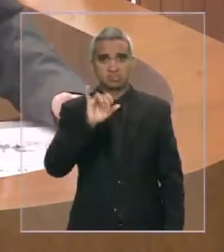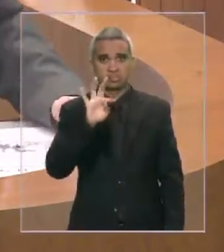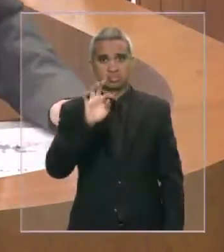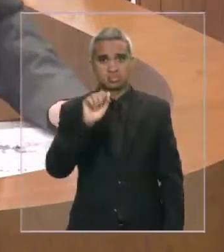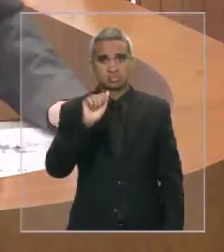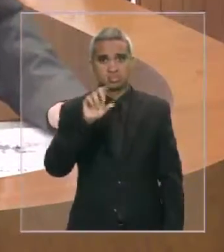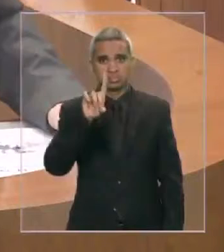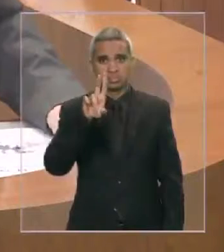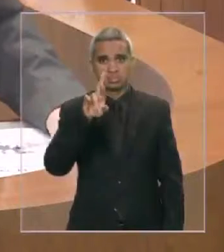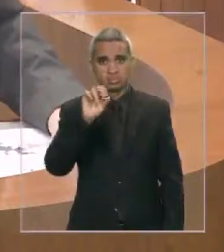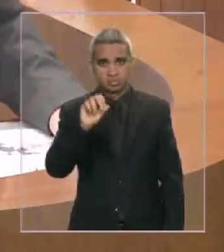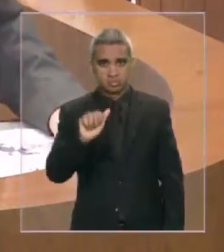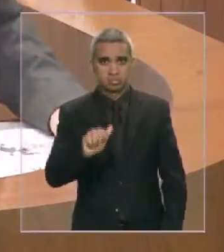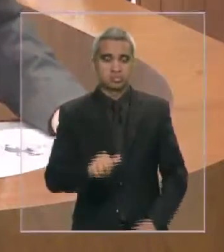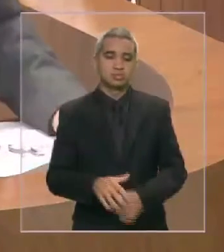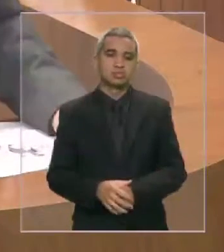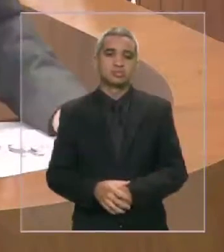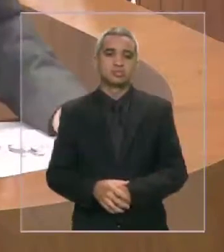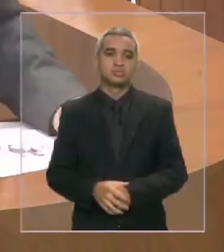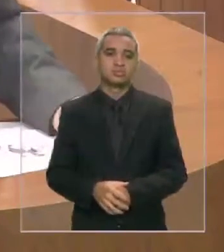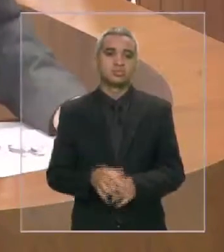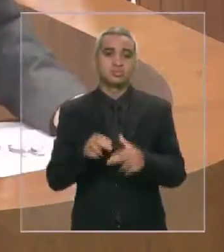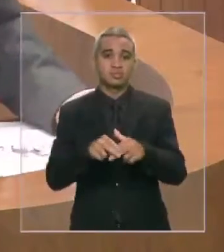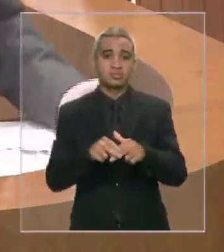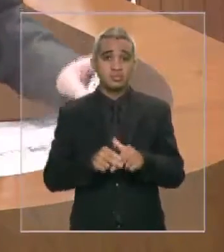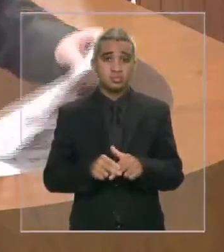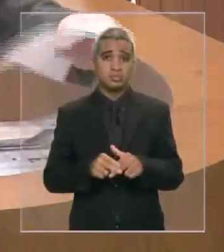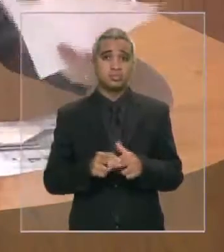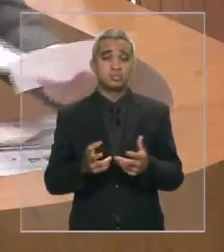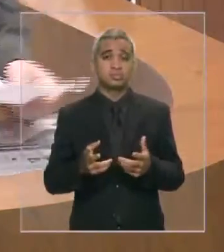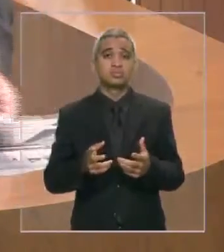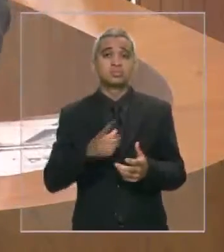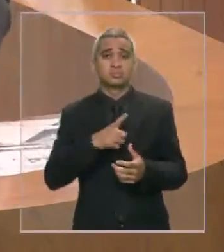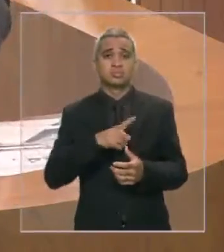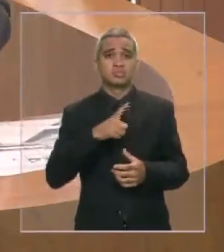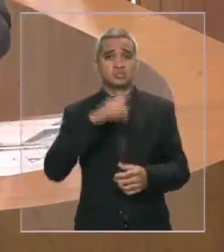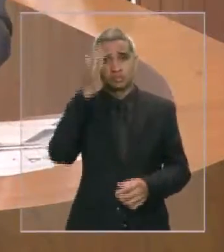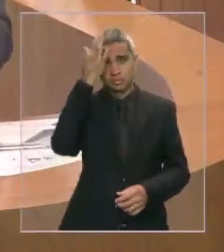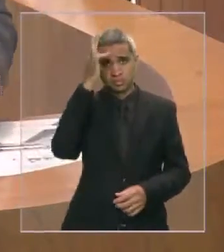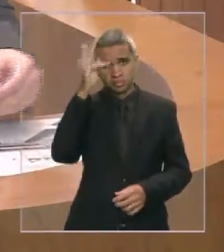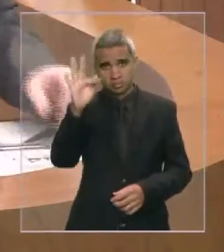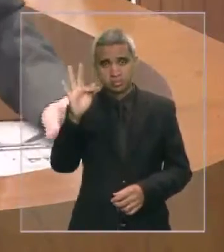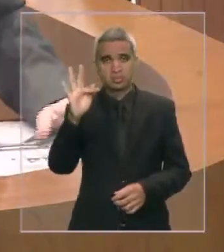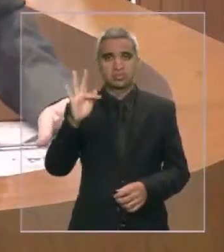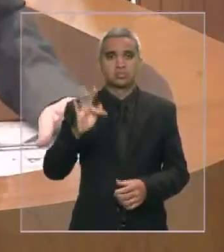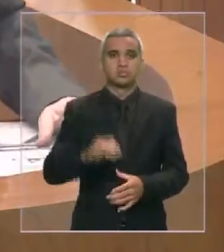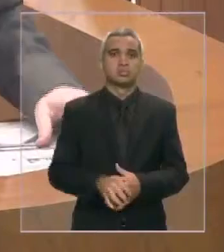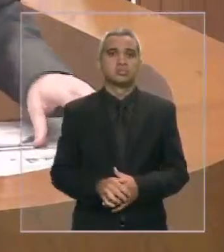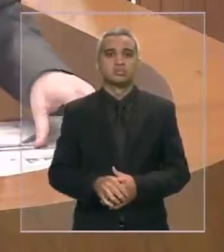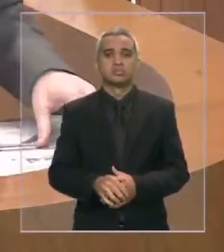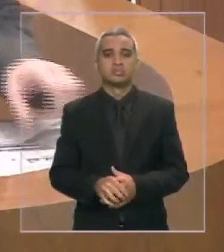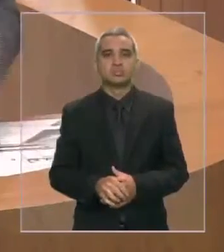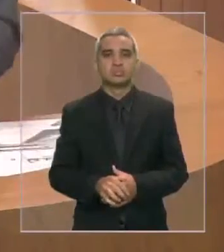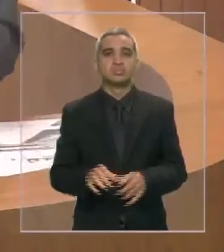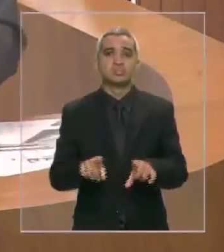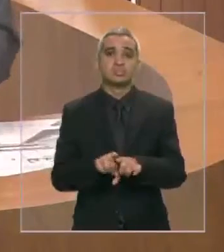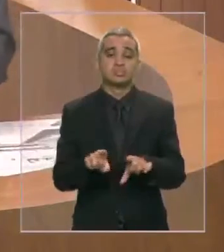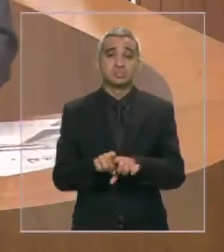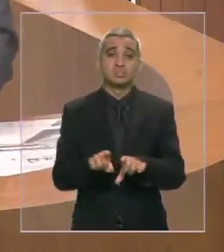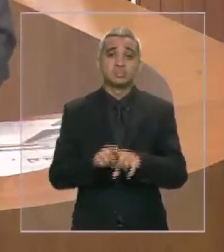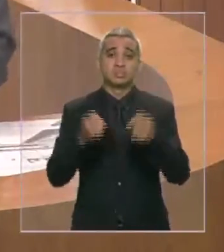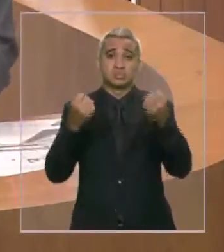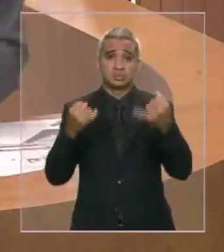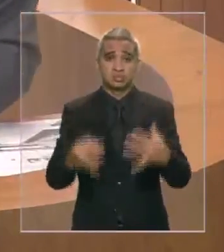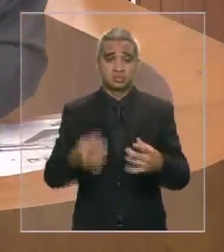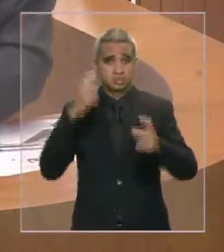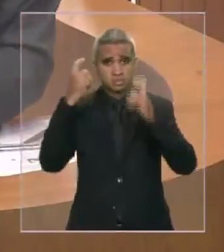Não só a filósofa Marilena Chaui, mas o filósofo, teólogo Leonardo Boff também se manifestou